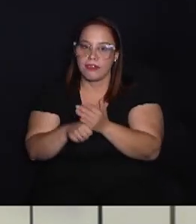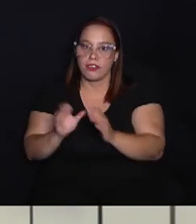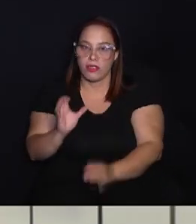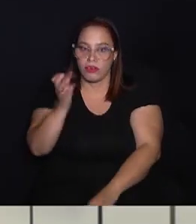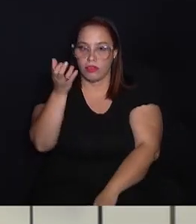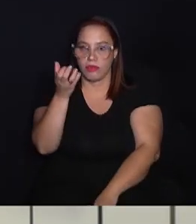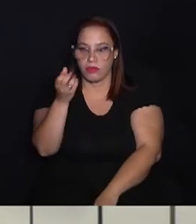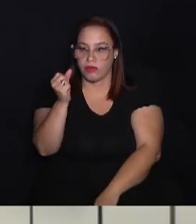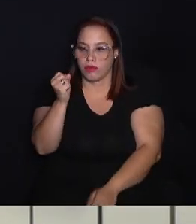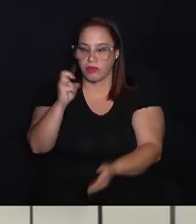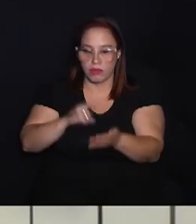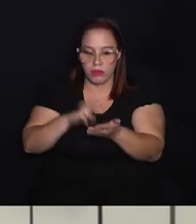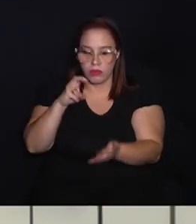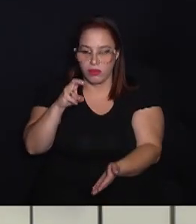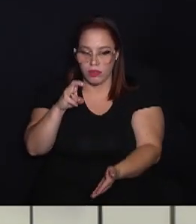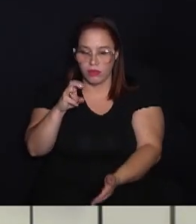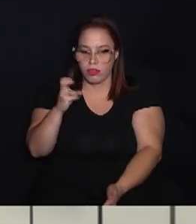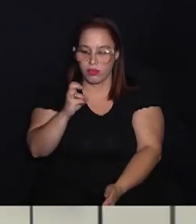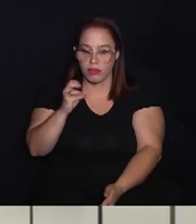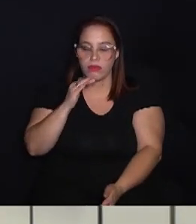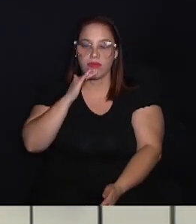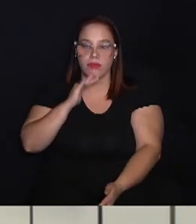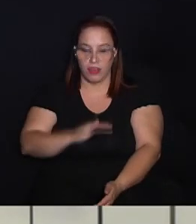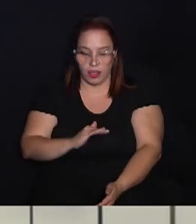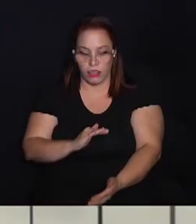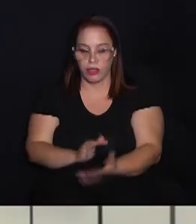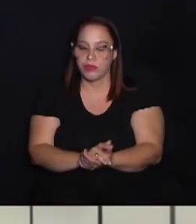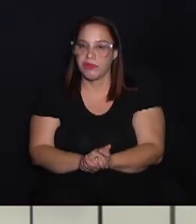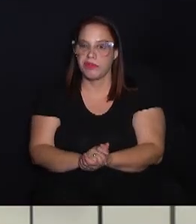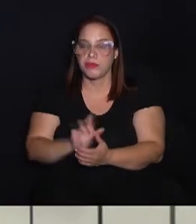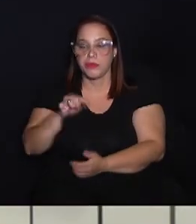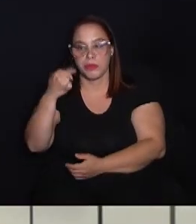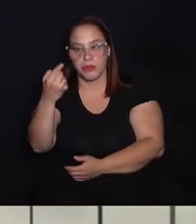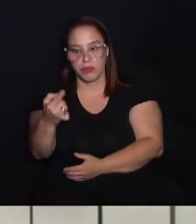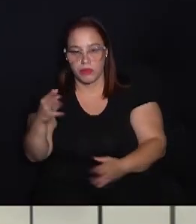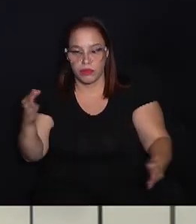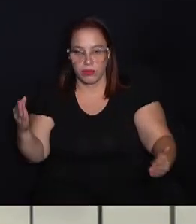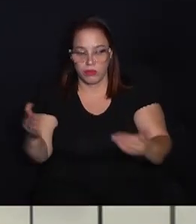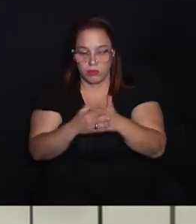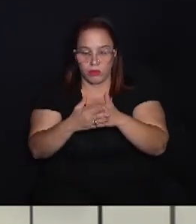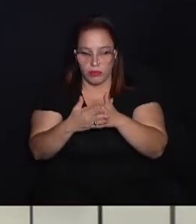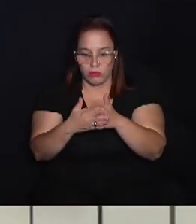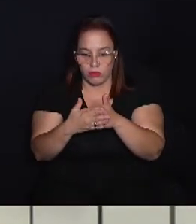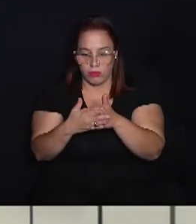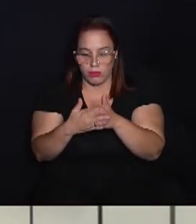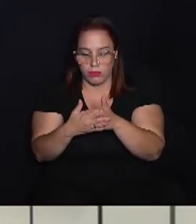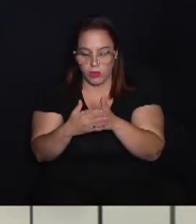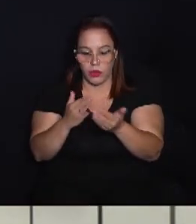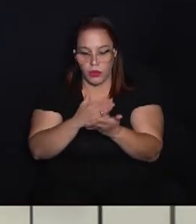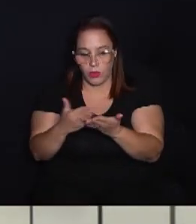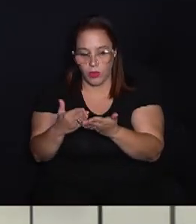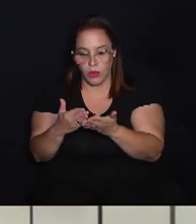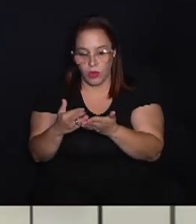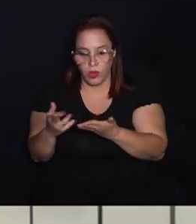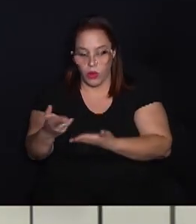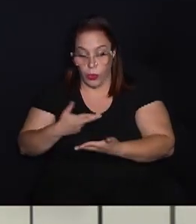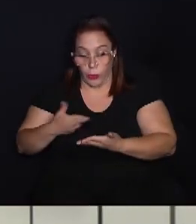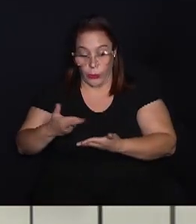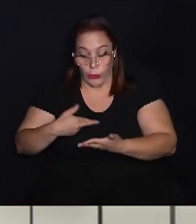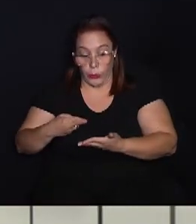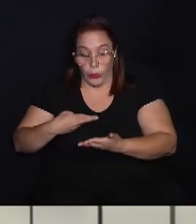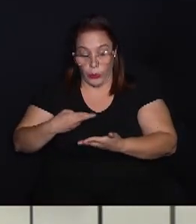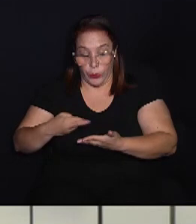mais aprofundada, os temas da cidade e no segundo turno fazer a mudança de verdade e chegar a Campinas. Achei que a gente foi intensificando o debate, eu